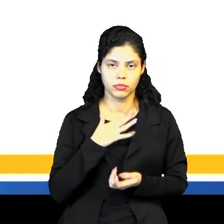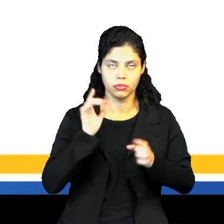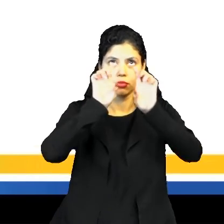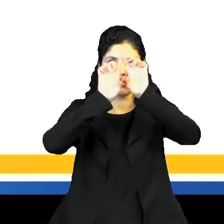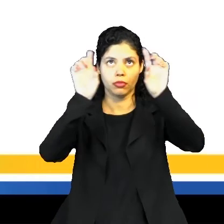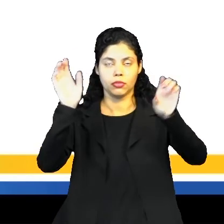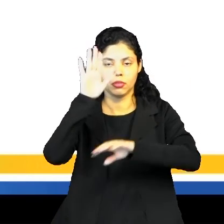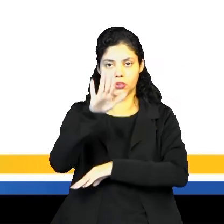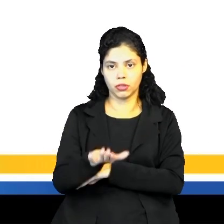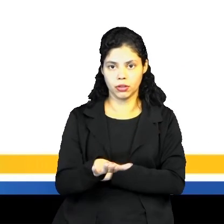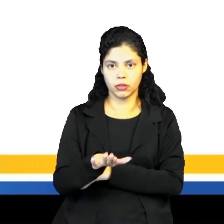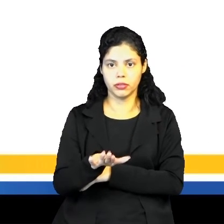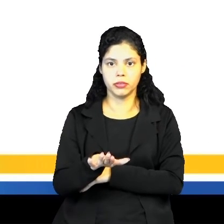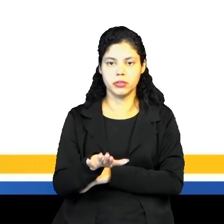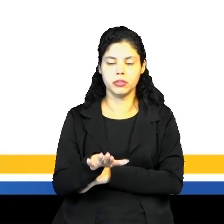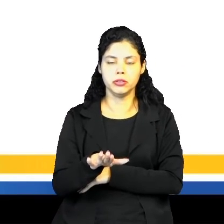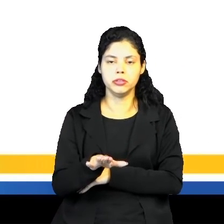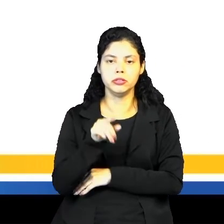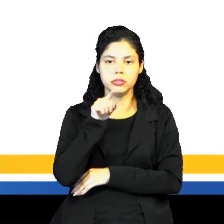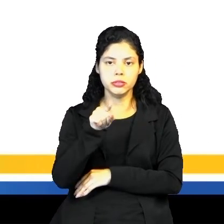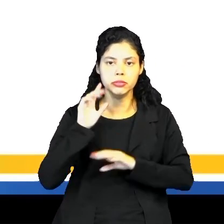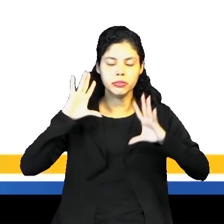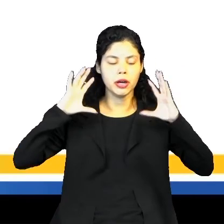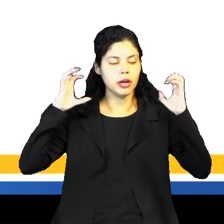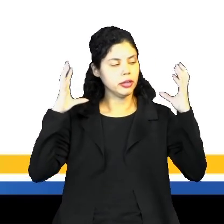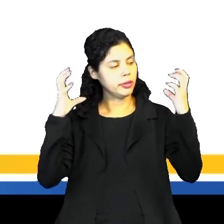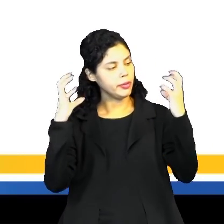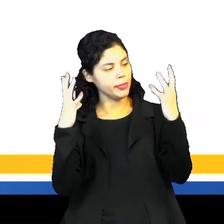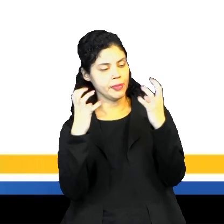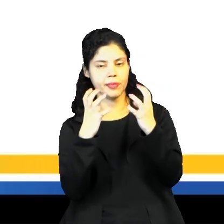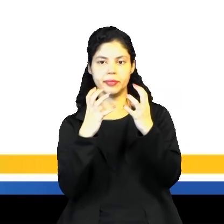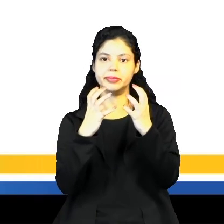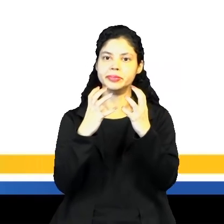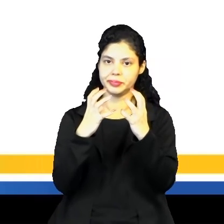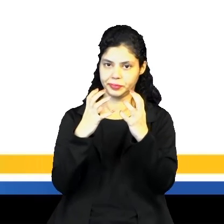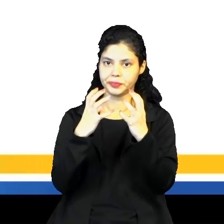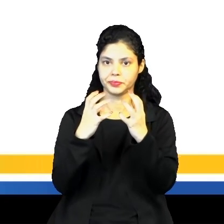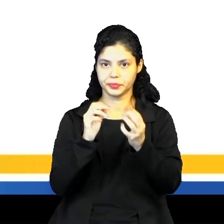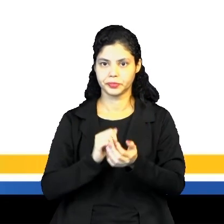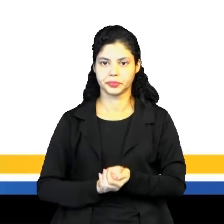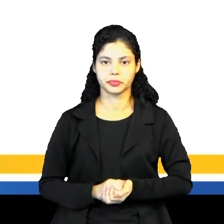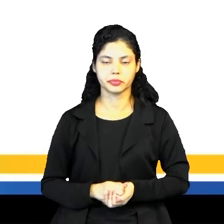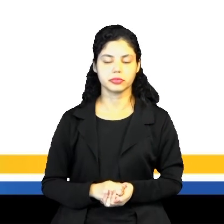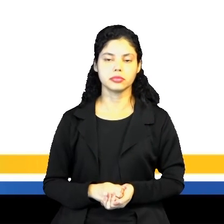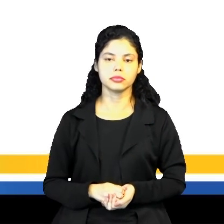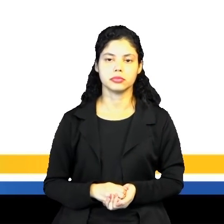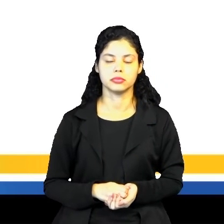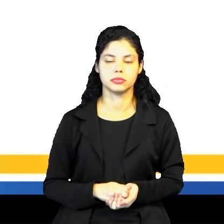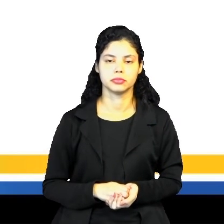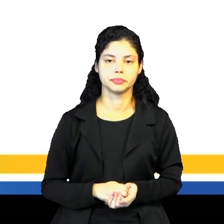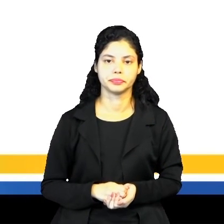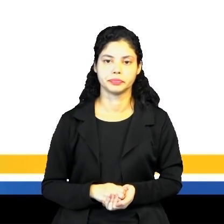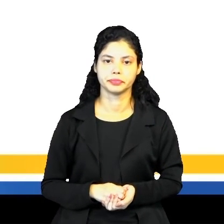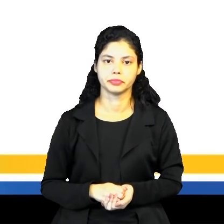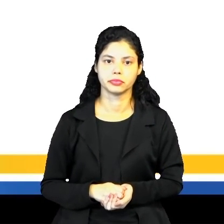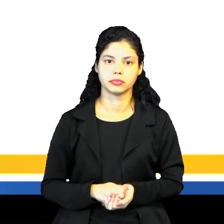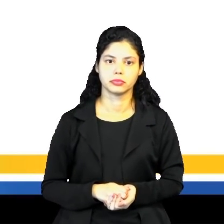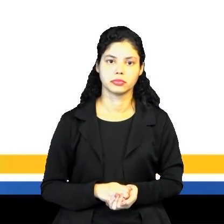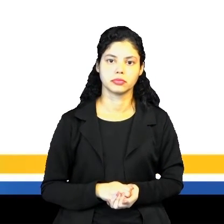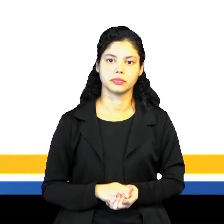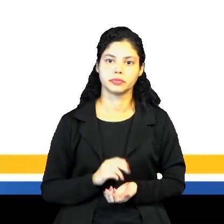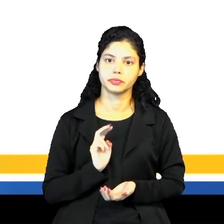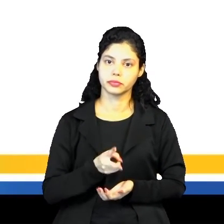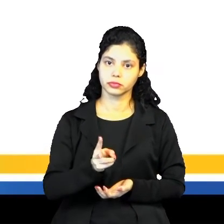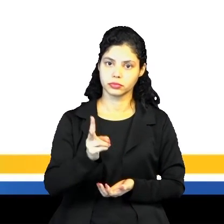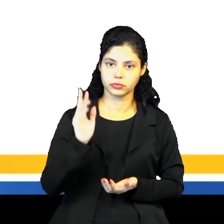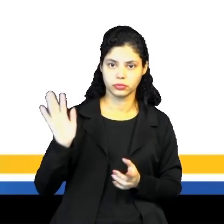no entardecer, você é como uma nuvem, né? E tua color em forma são como um louqueiro. Ou seja, ele